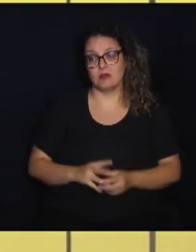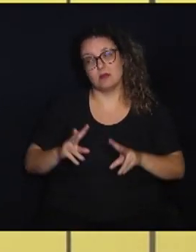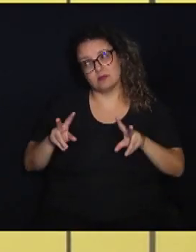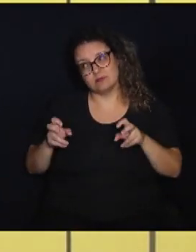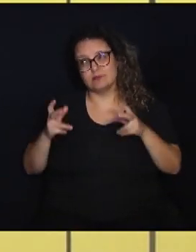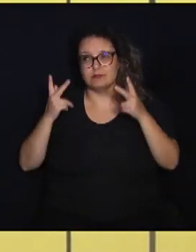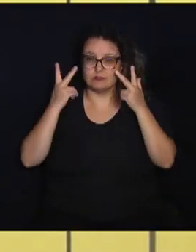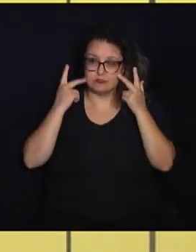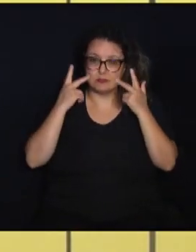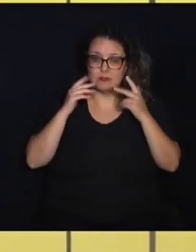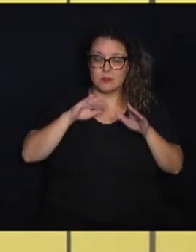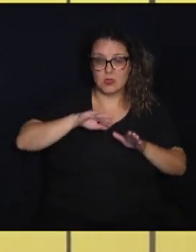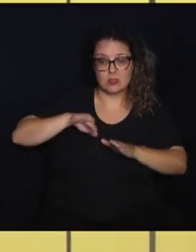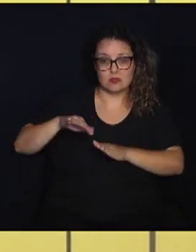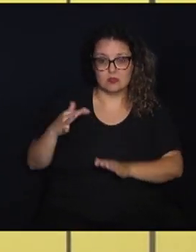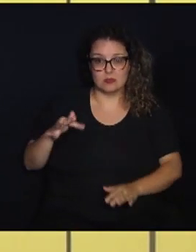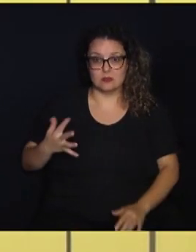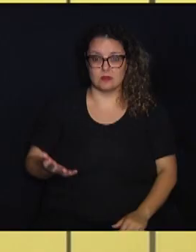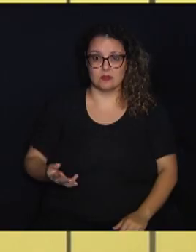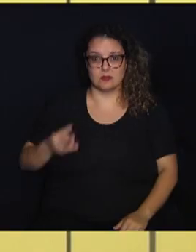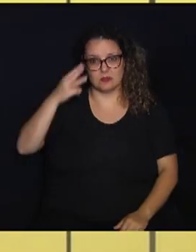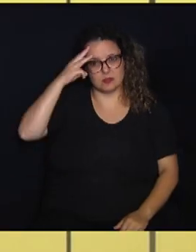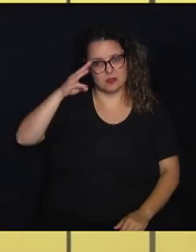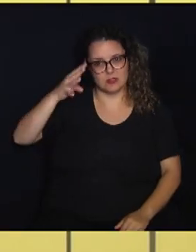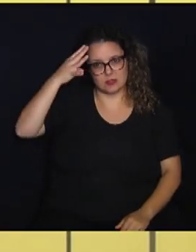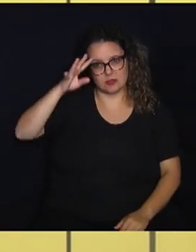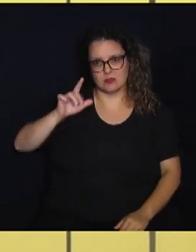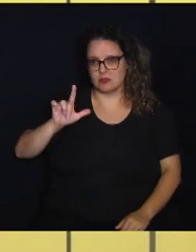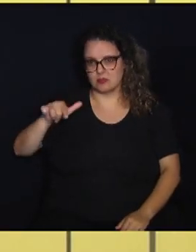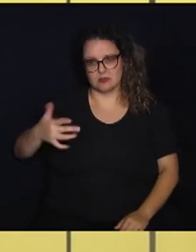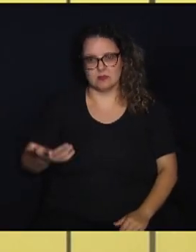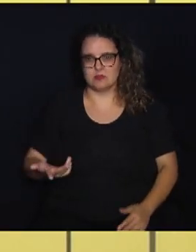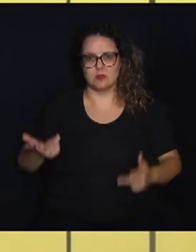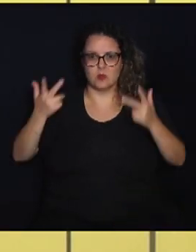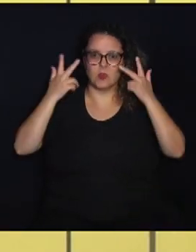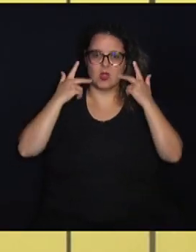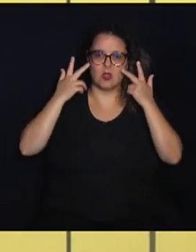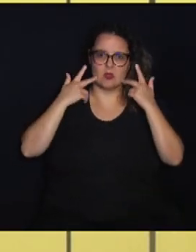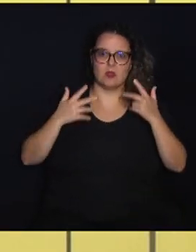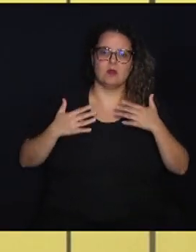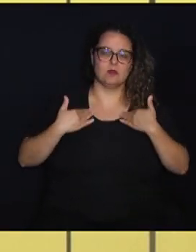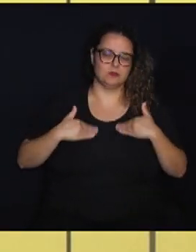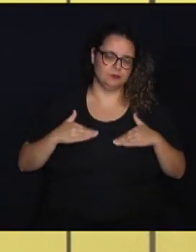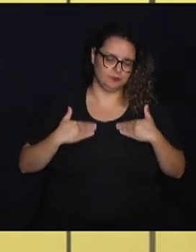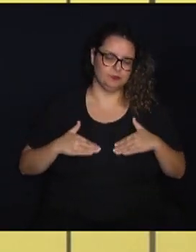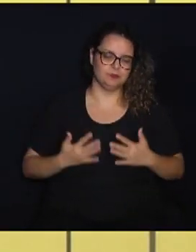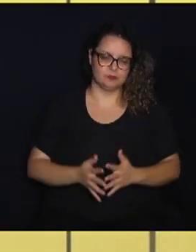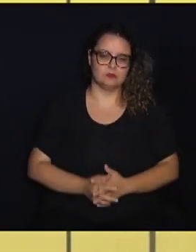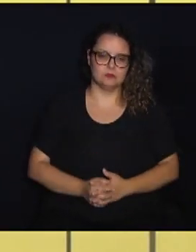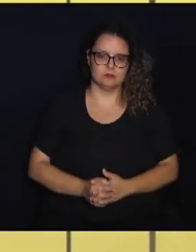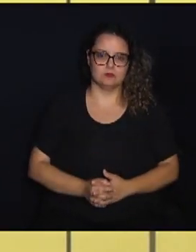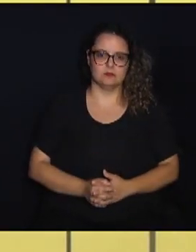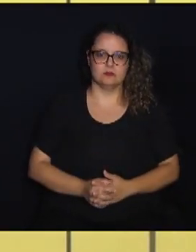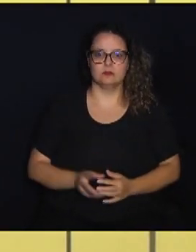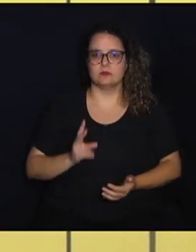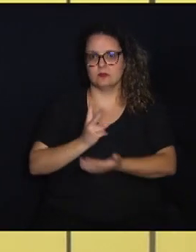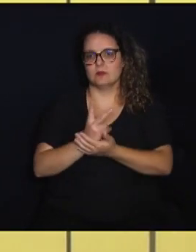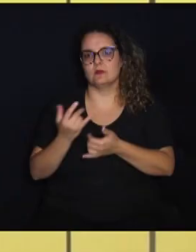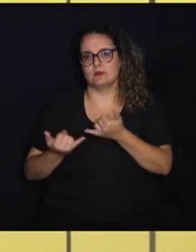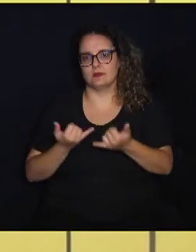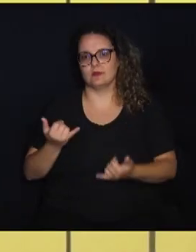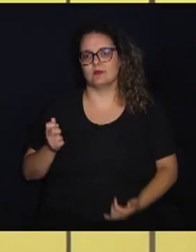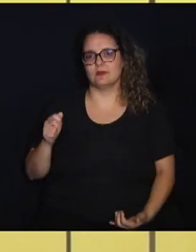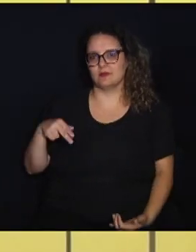dizer assim, tirando a dor, 3 dias, 4 dias depois ele já tá bem mais tranquilo. E eu sempre brinco, acho que a Ana